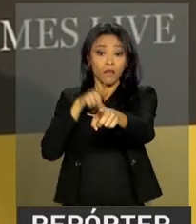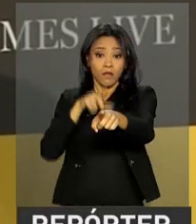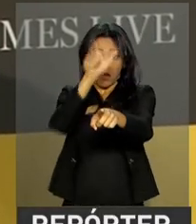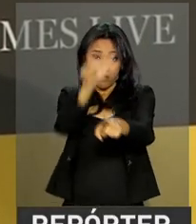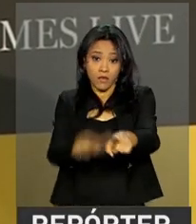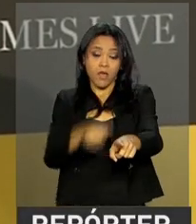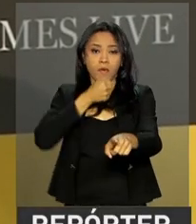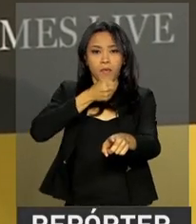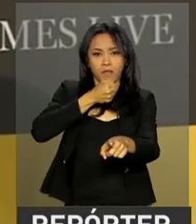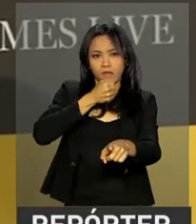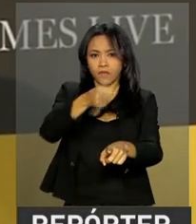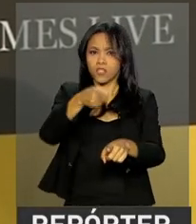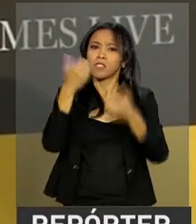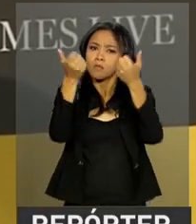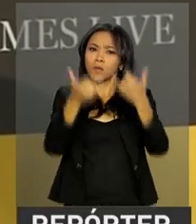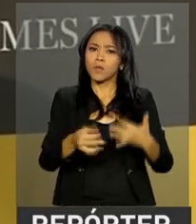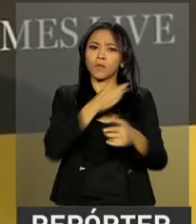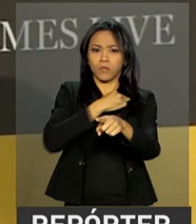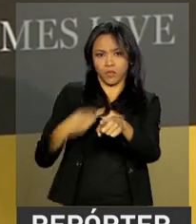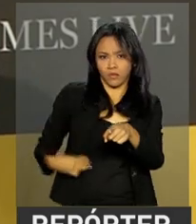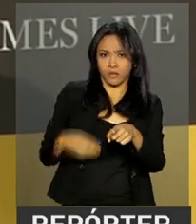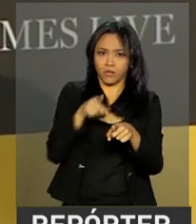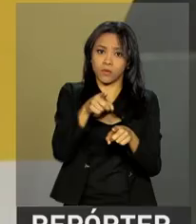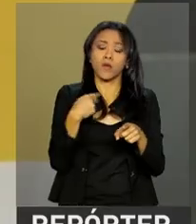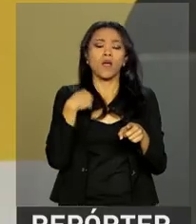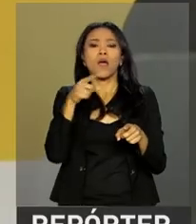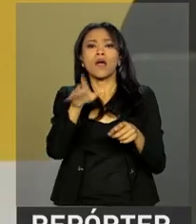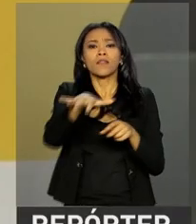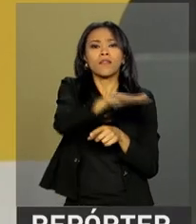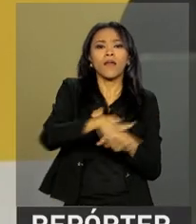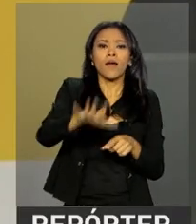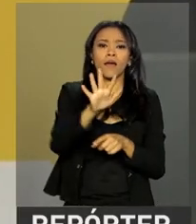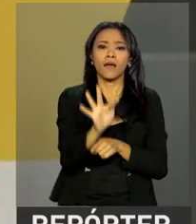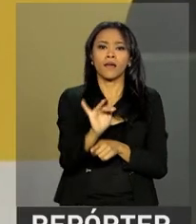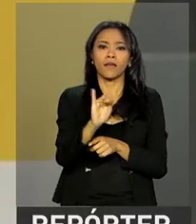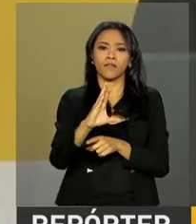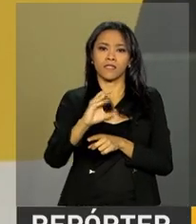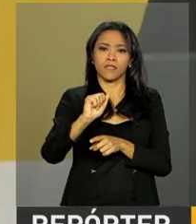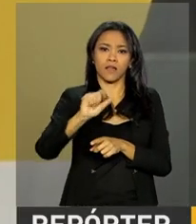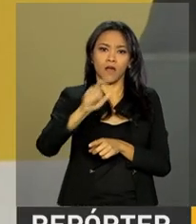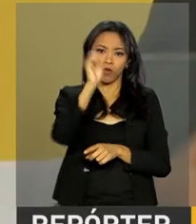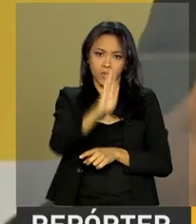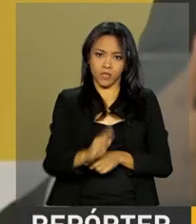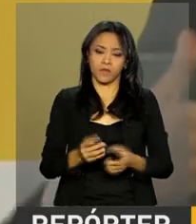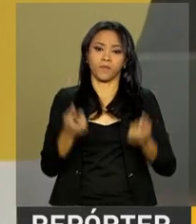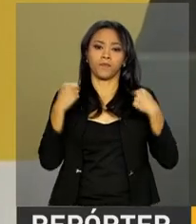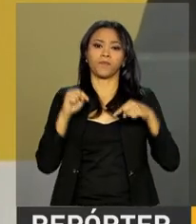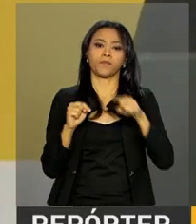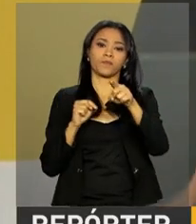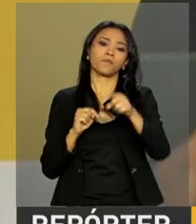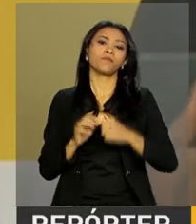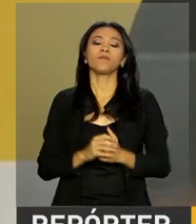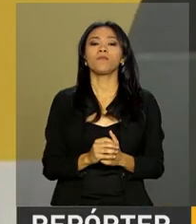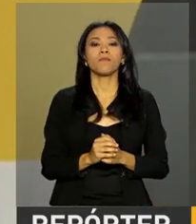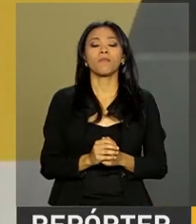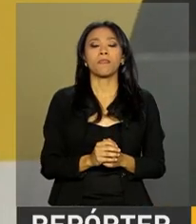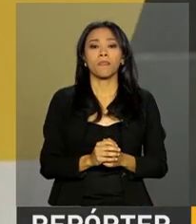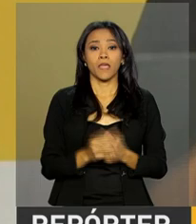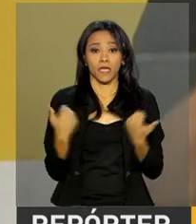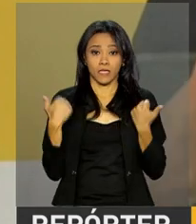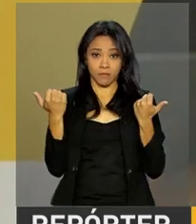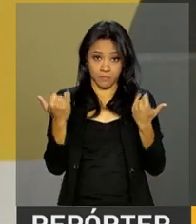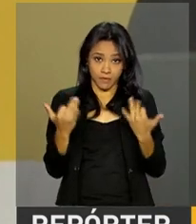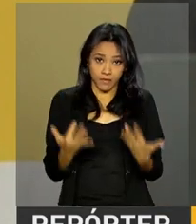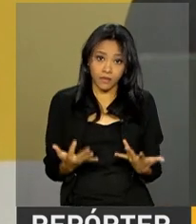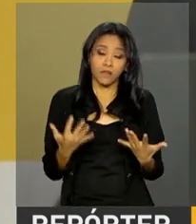da Fazenda, Henrique Meirelles, destacou as reformas fiscais no Brasil. Um resultado muito importante político que nós esperamos das reformas é que